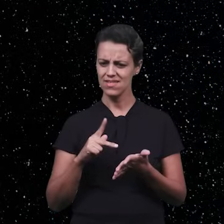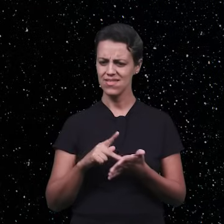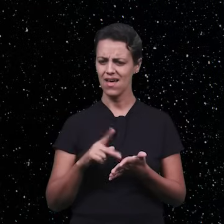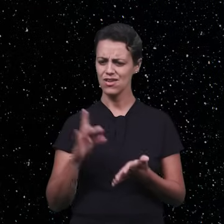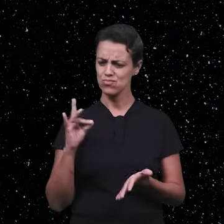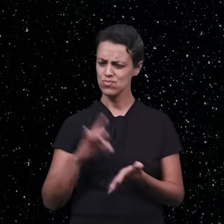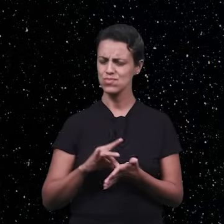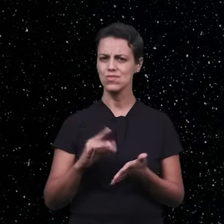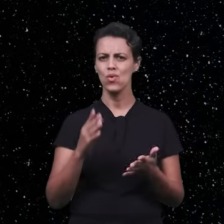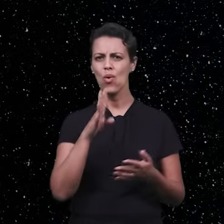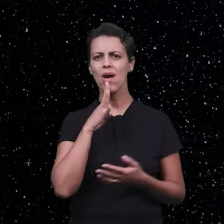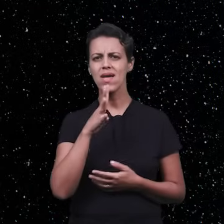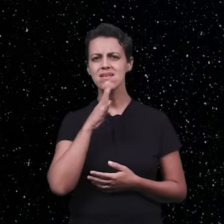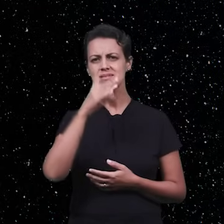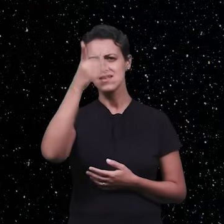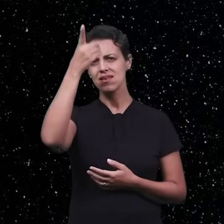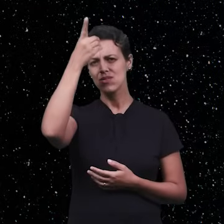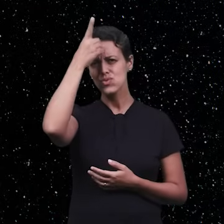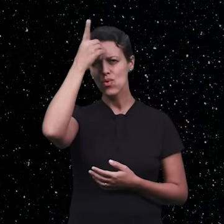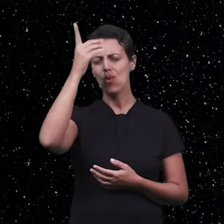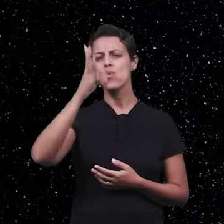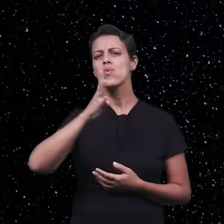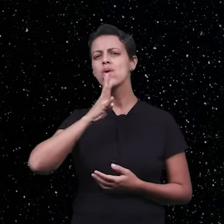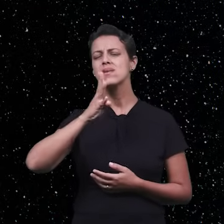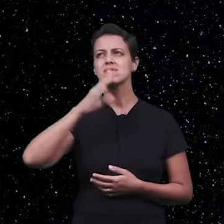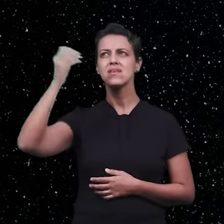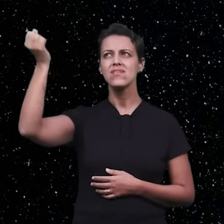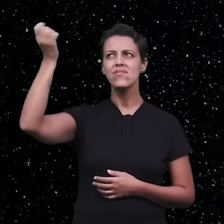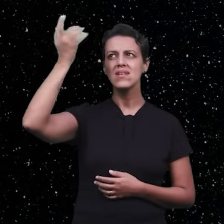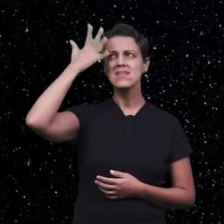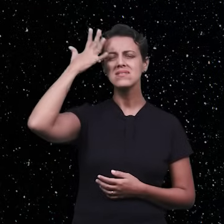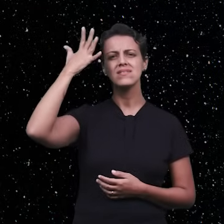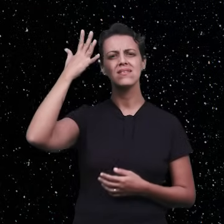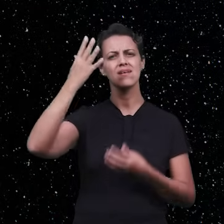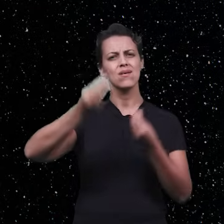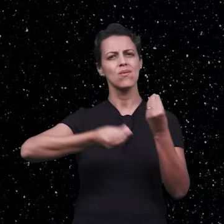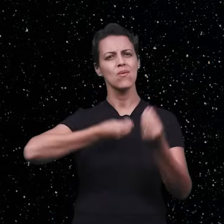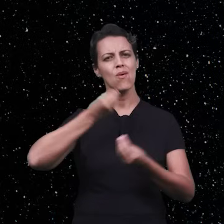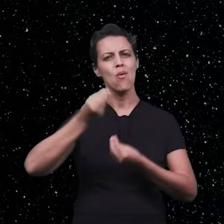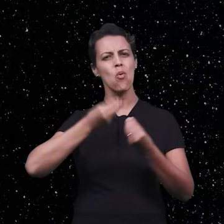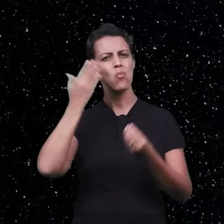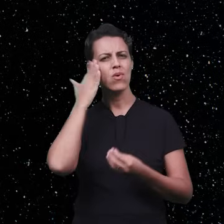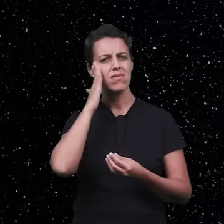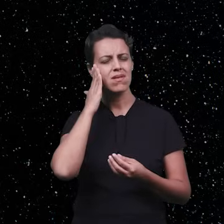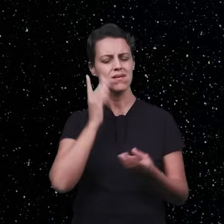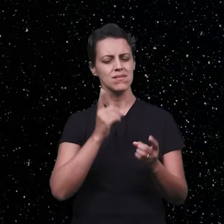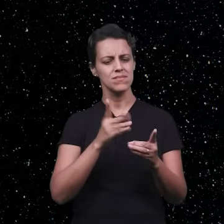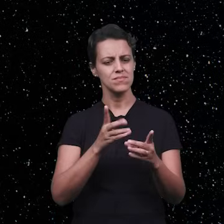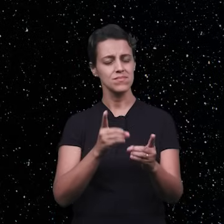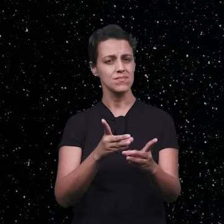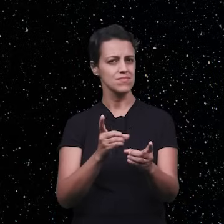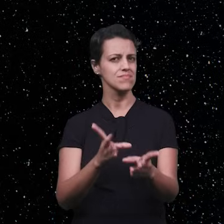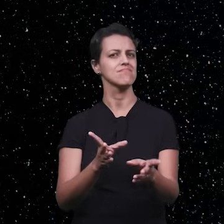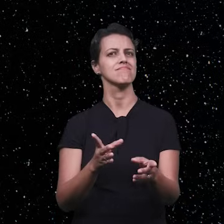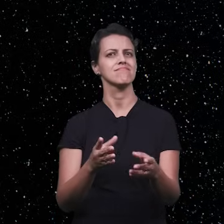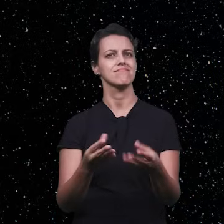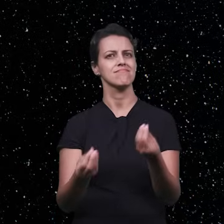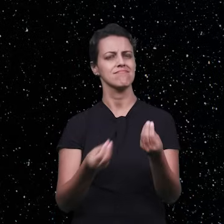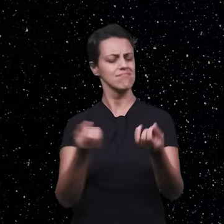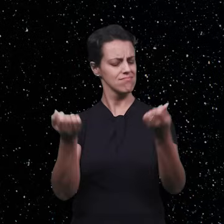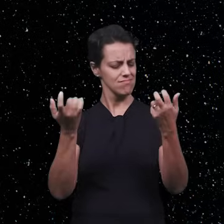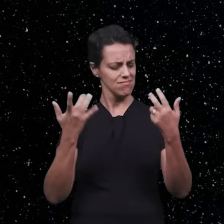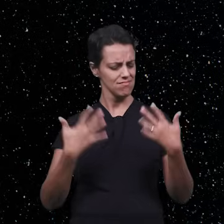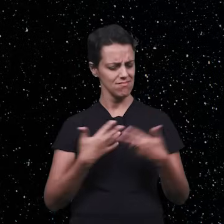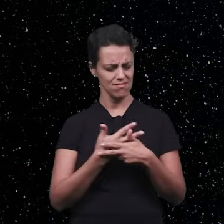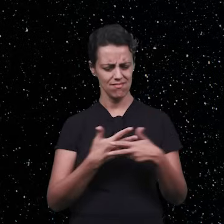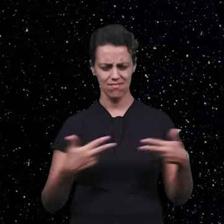os dons, a revelação da profundidade do Espírito, o entendimento da doutrina. É um